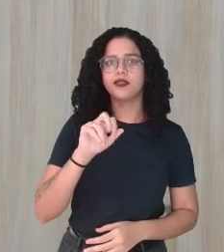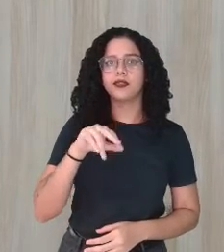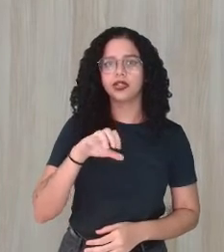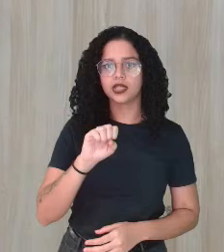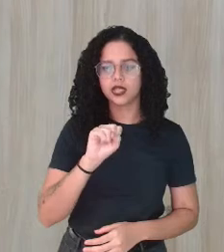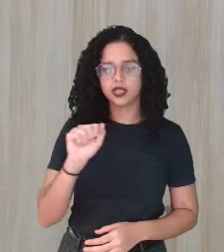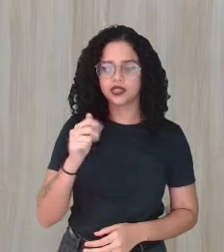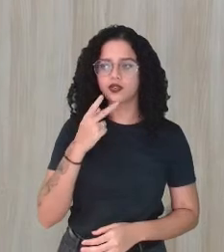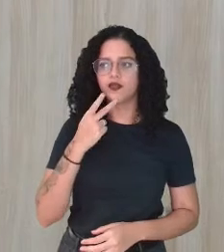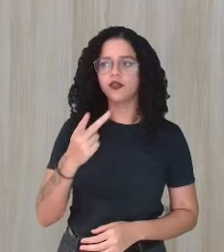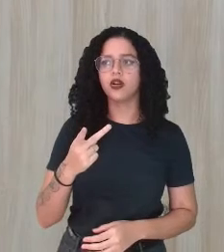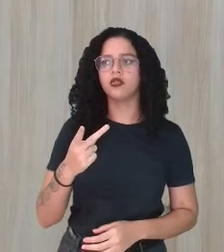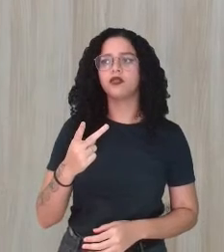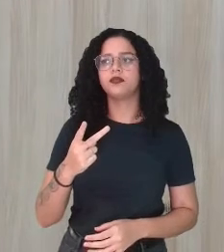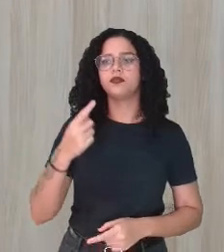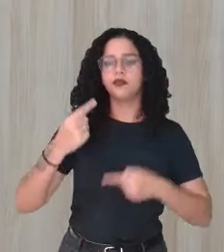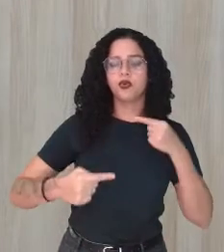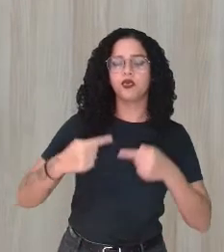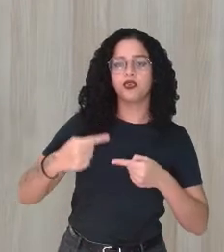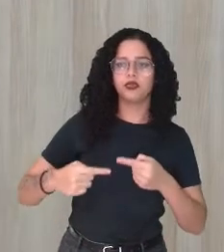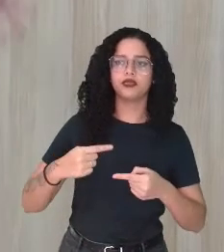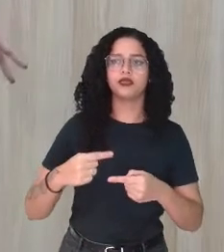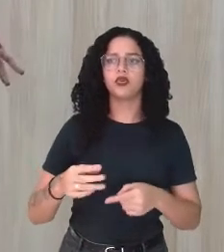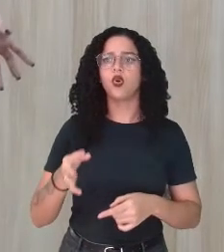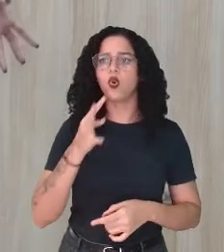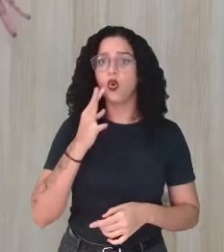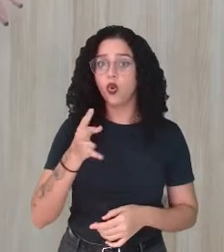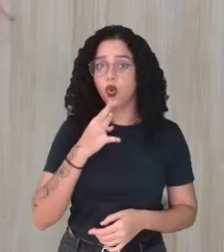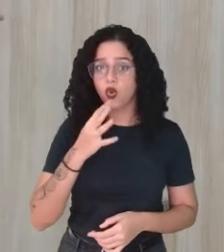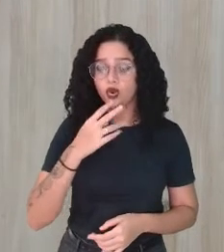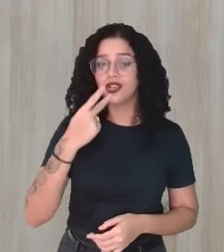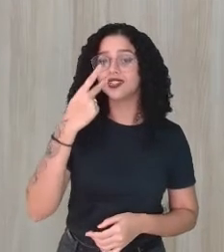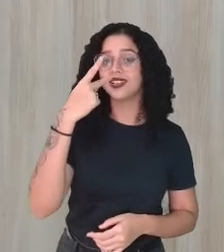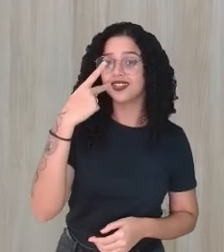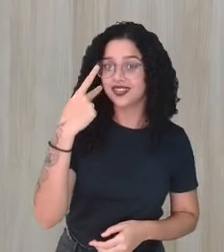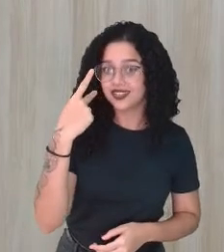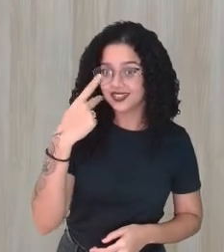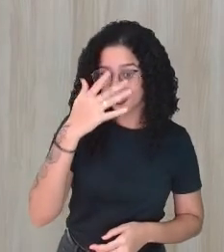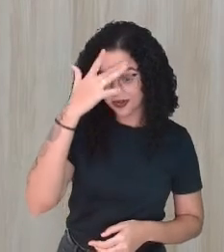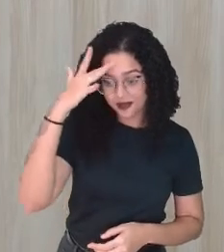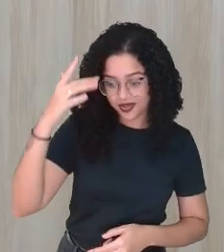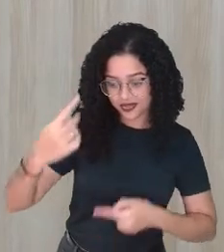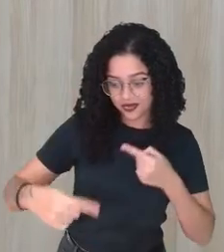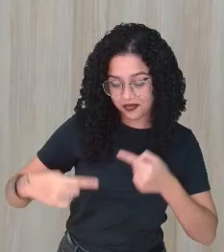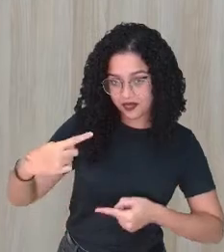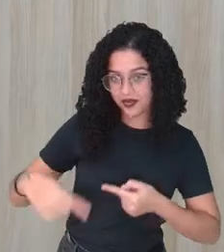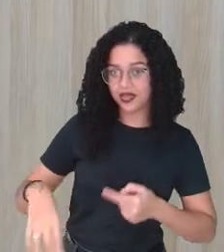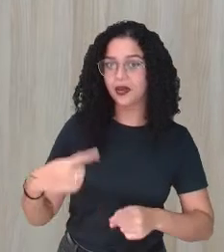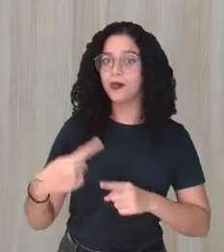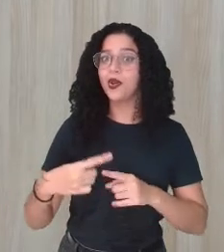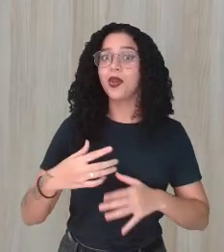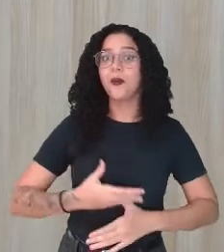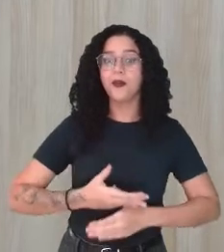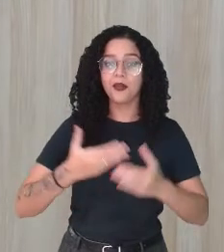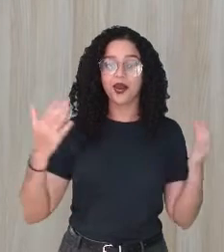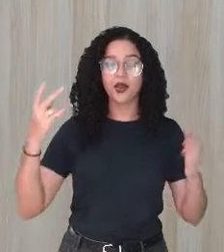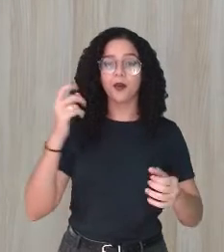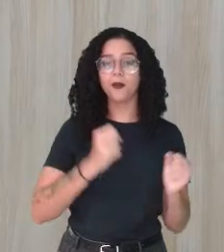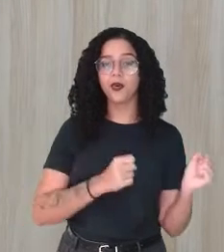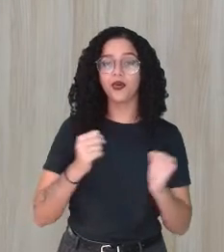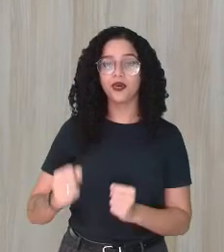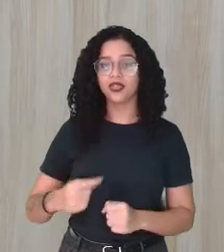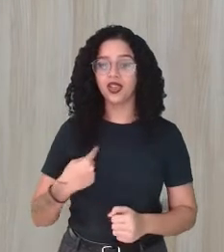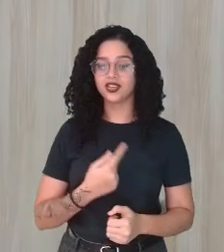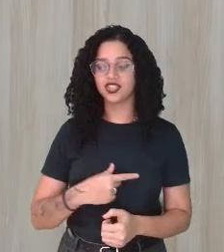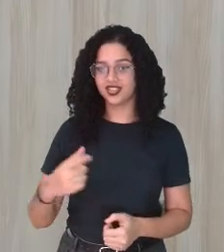de conhecimento é poder, conheça os seus candidatos, viu, gente, quando for votar, Isso. porque o maior poder que a gente tem na mão